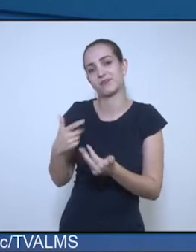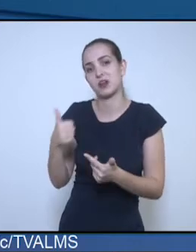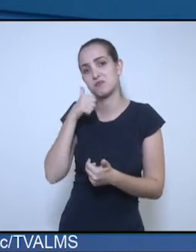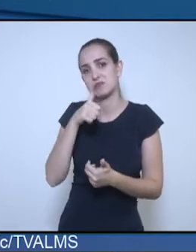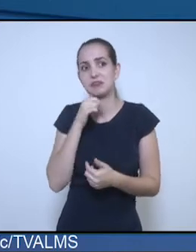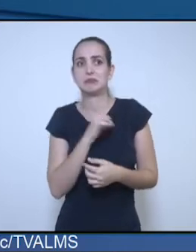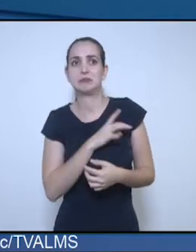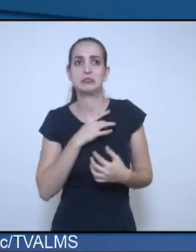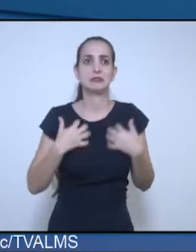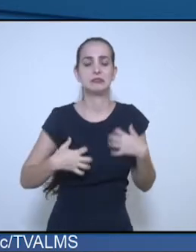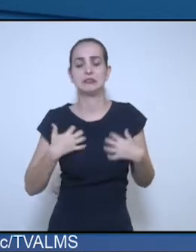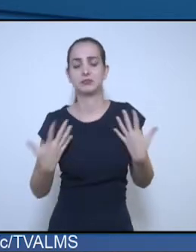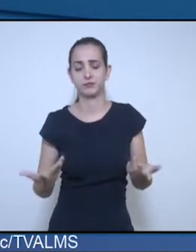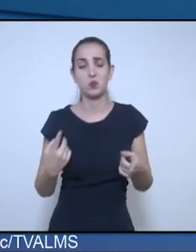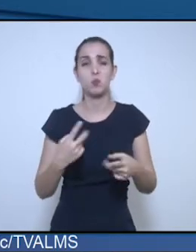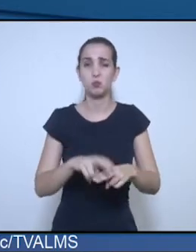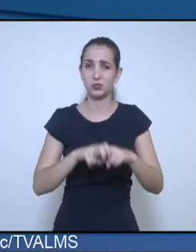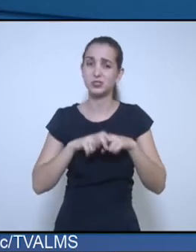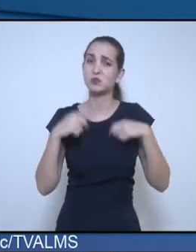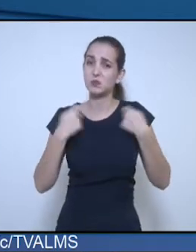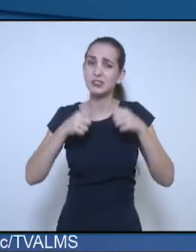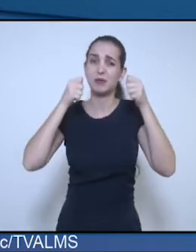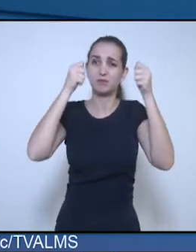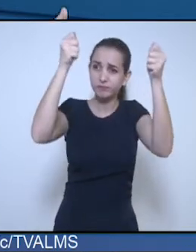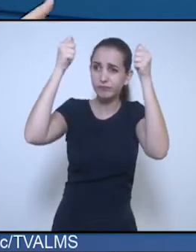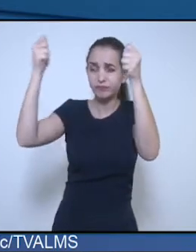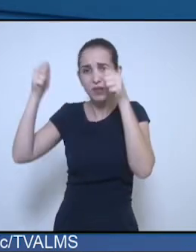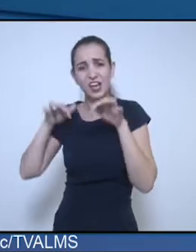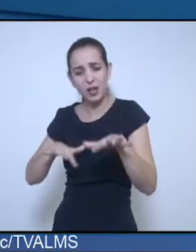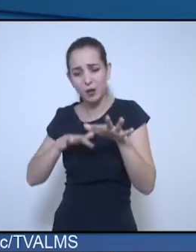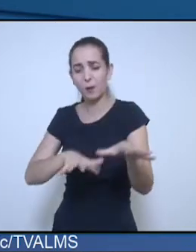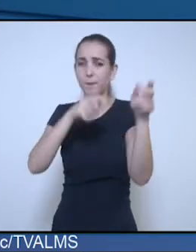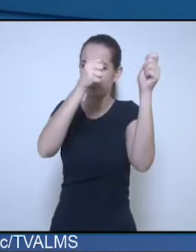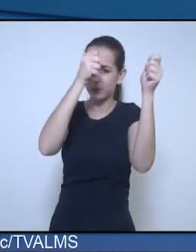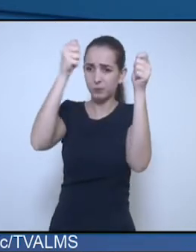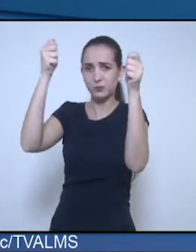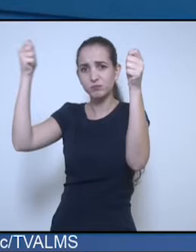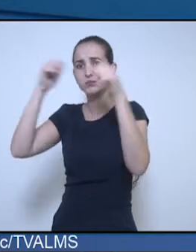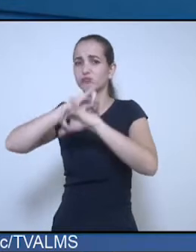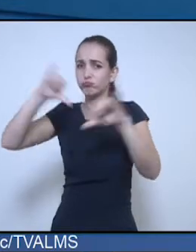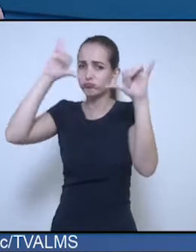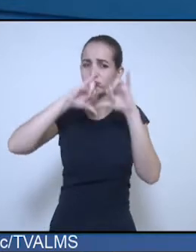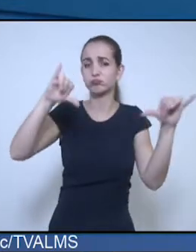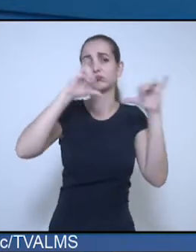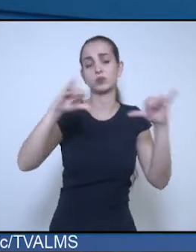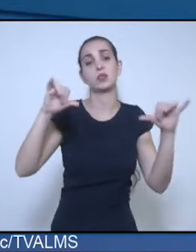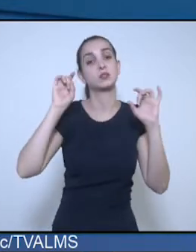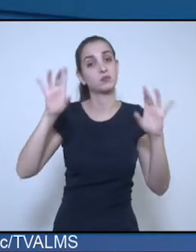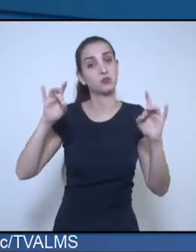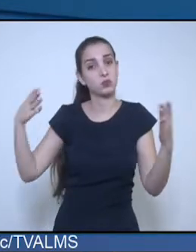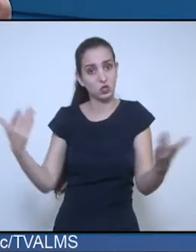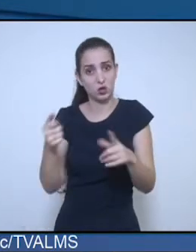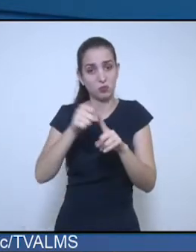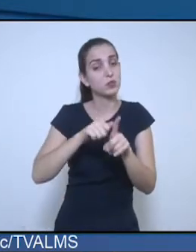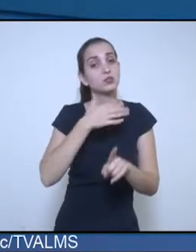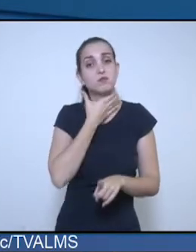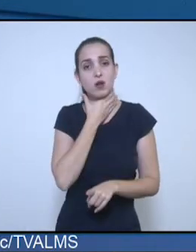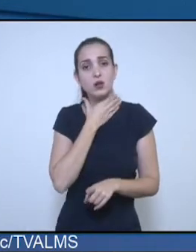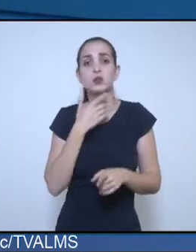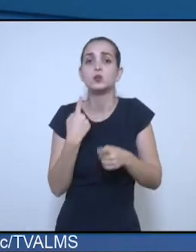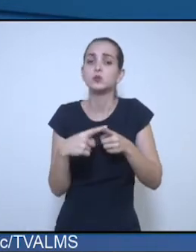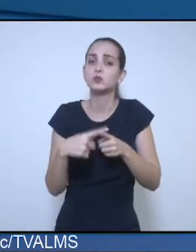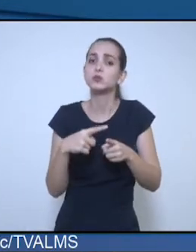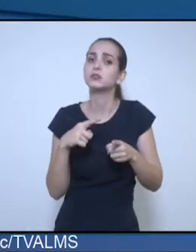campanha muito grande no sentido de dar à mulher, principalmente nesse mês de março, condição dela poder ser